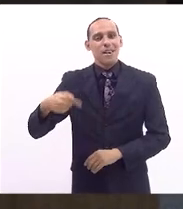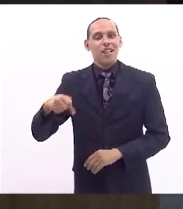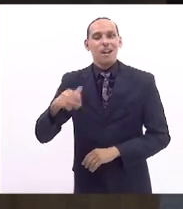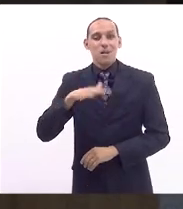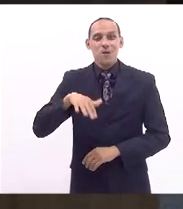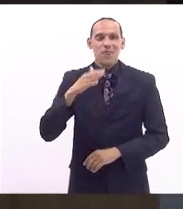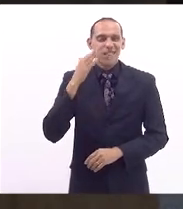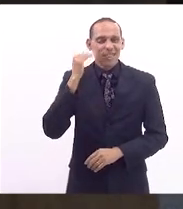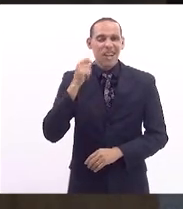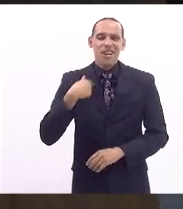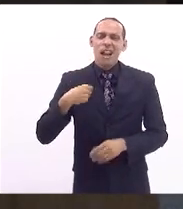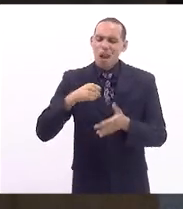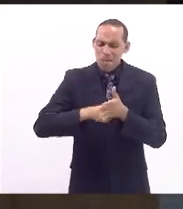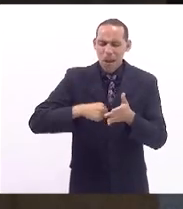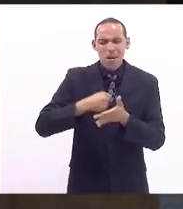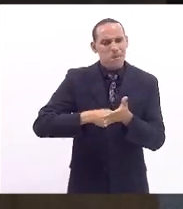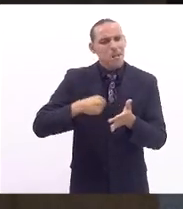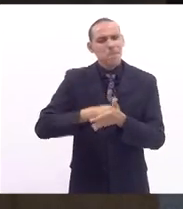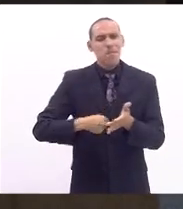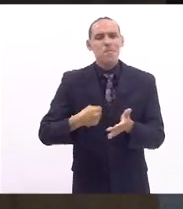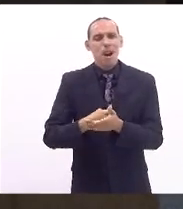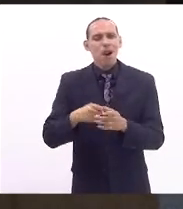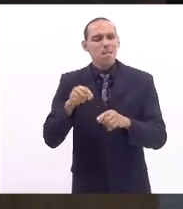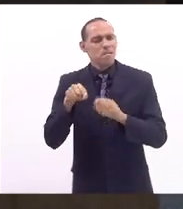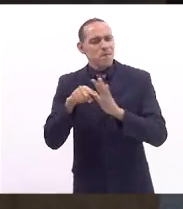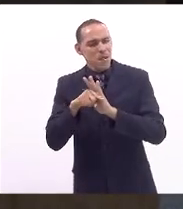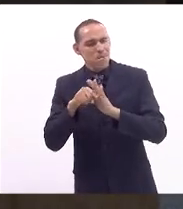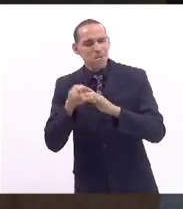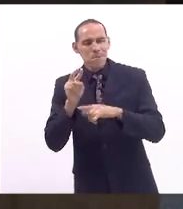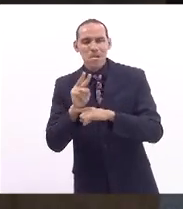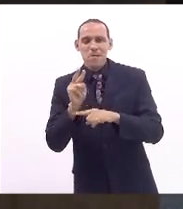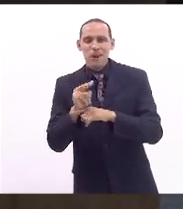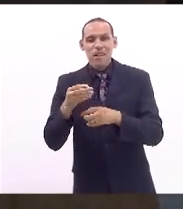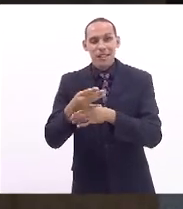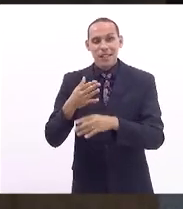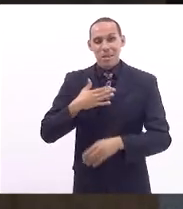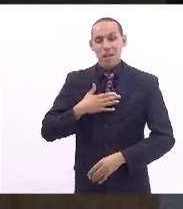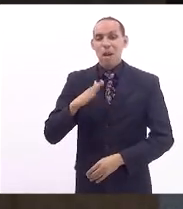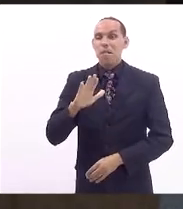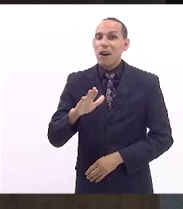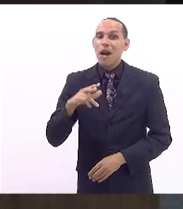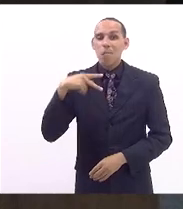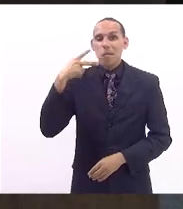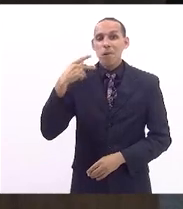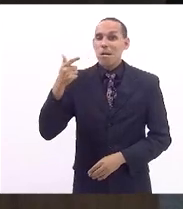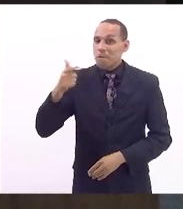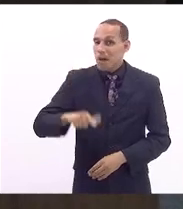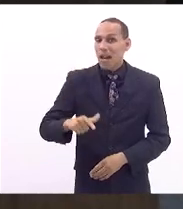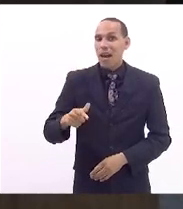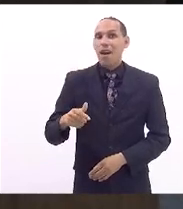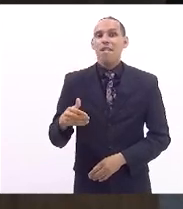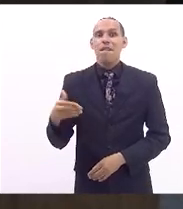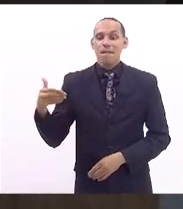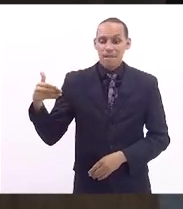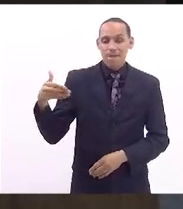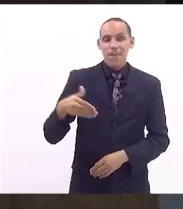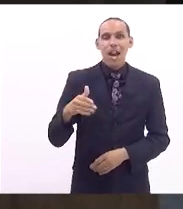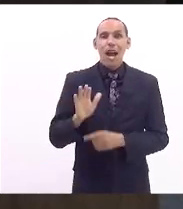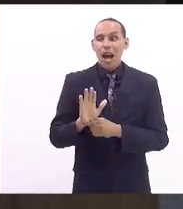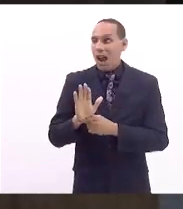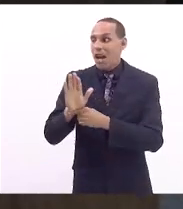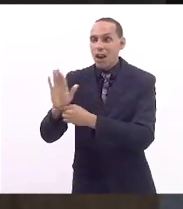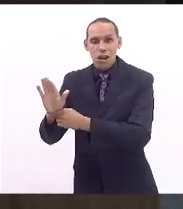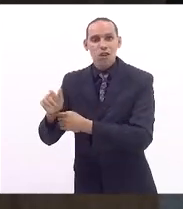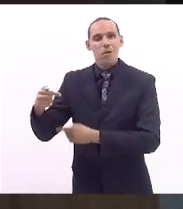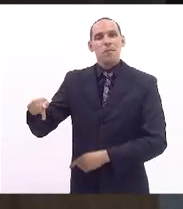todo mundo sabe o quanto eu brigo cobra e fiscaliza na minha cidade pelo contrário. Demais parlamentares e para ajudar o meu Município